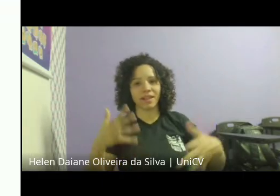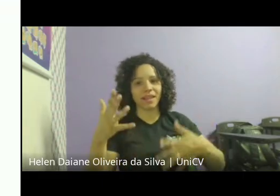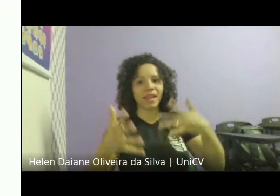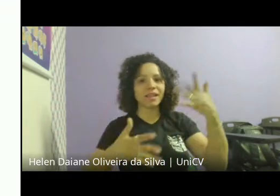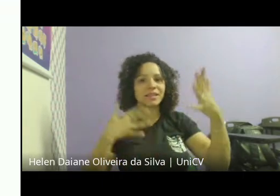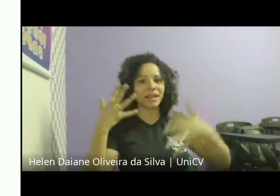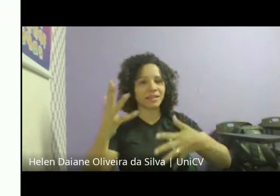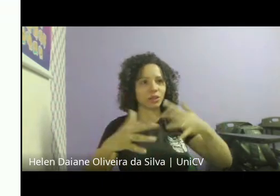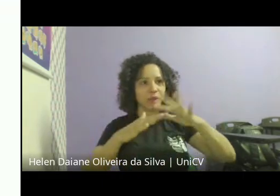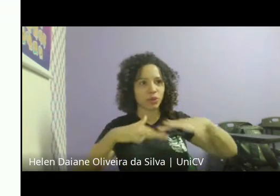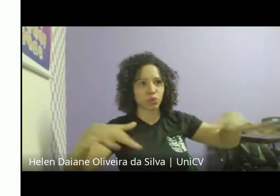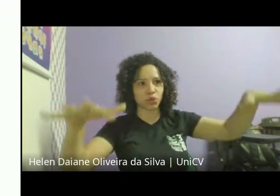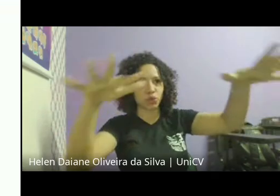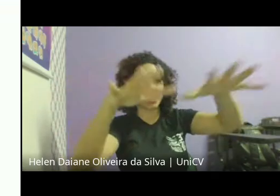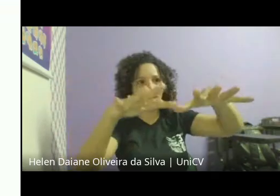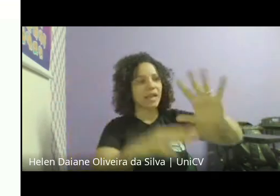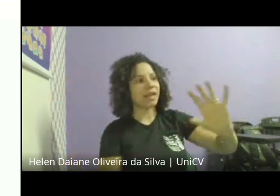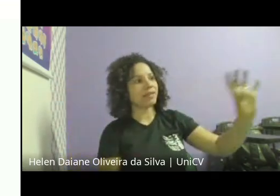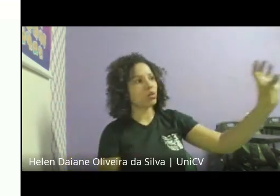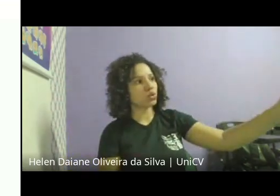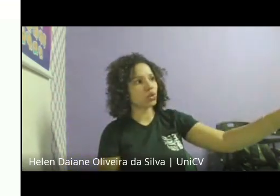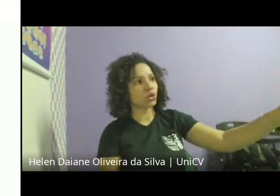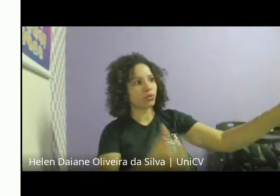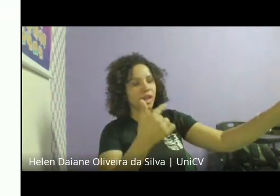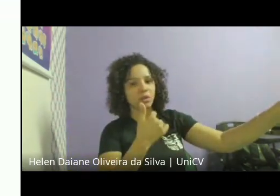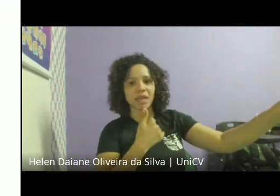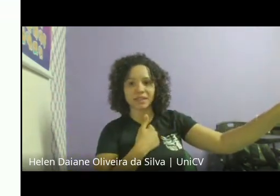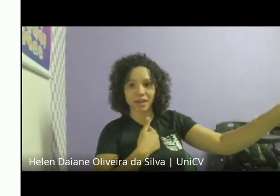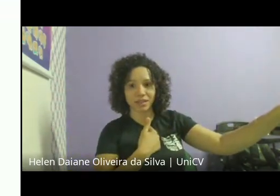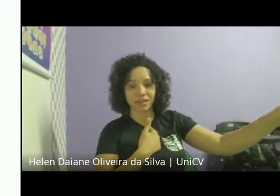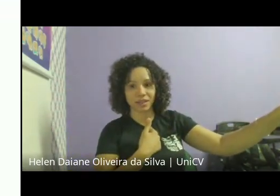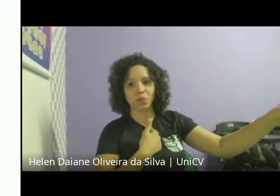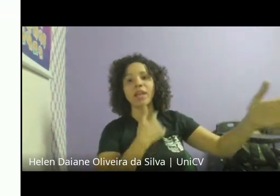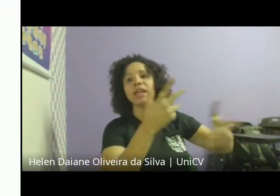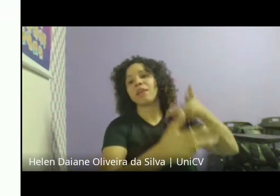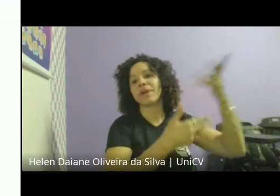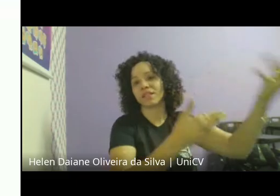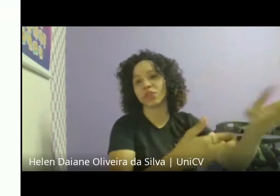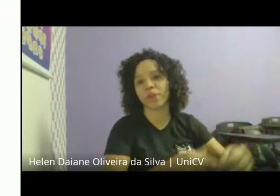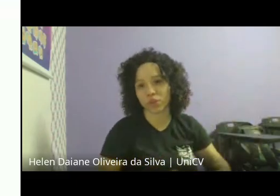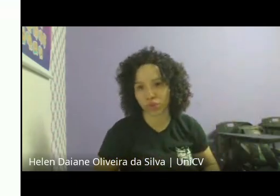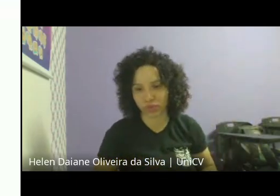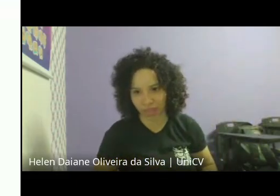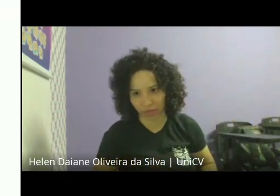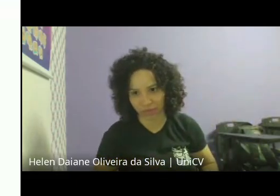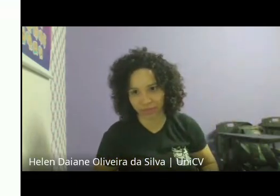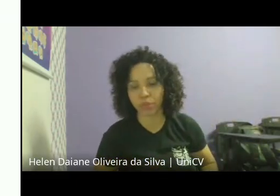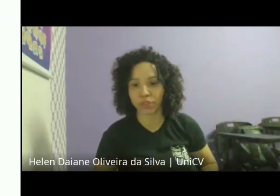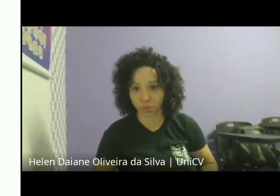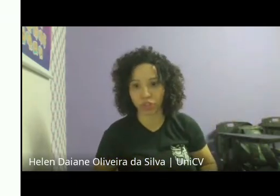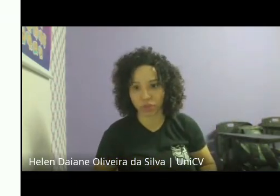estar aqui sinalizando para os surdos e ter um surdo vendo minha sinalização e passando para um surdo